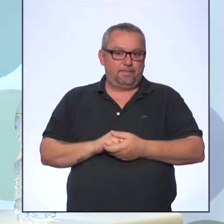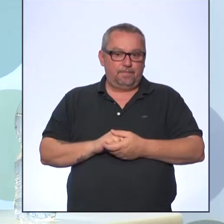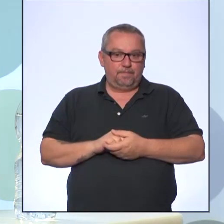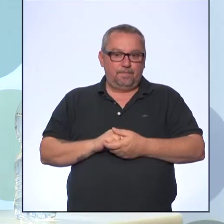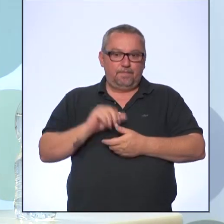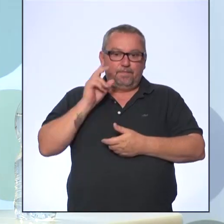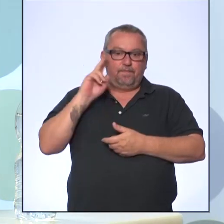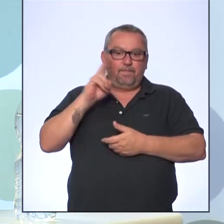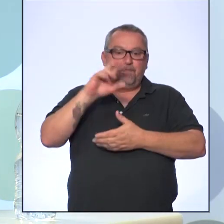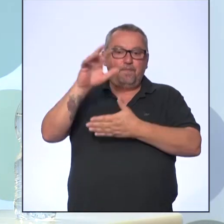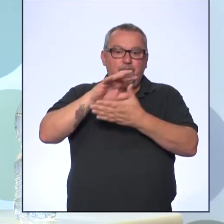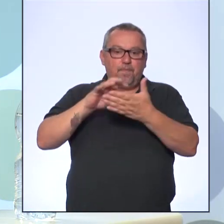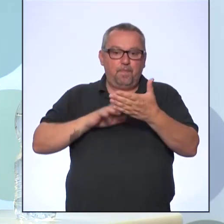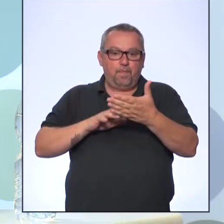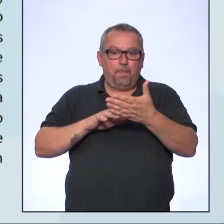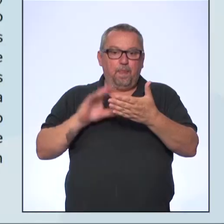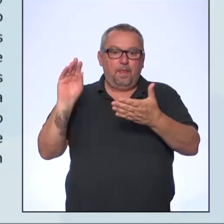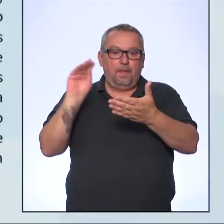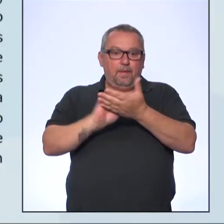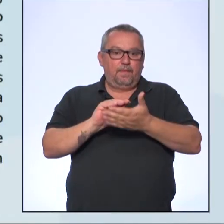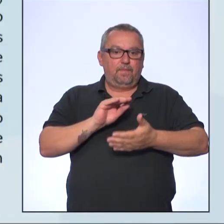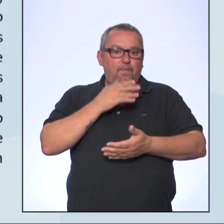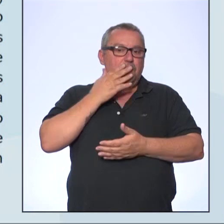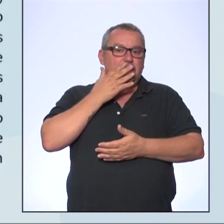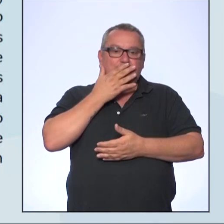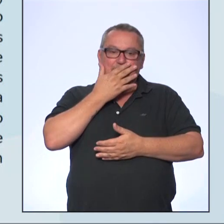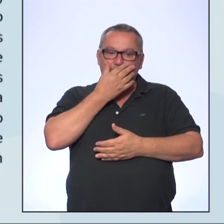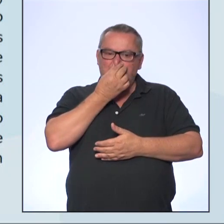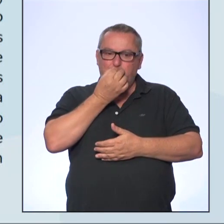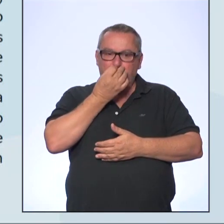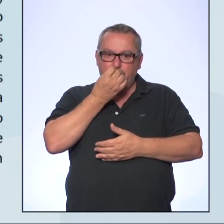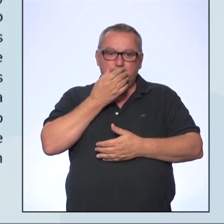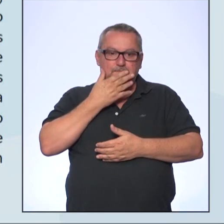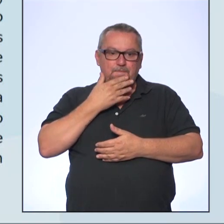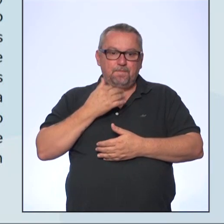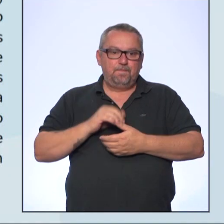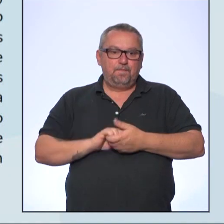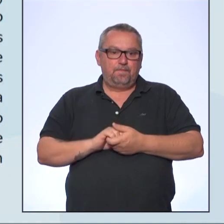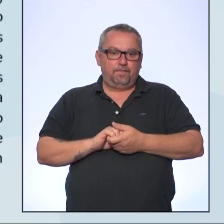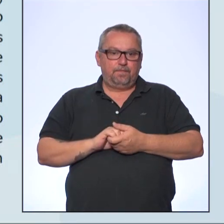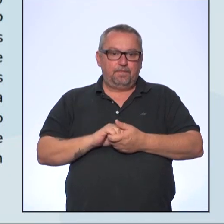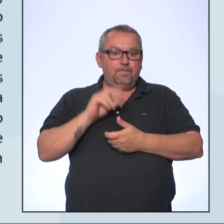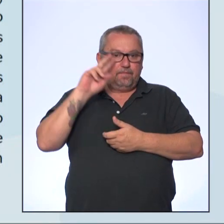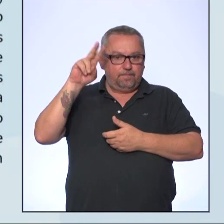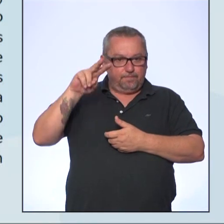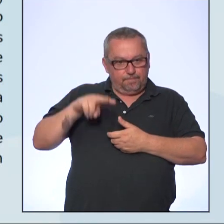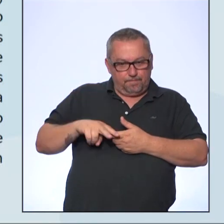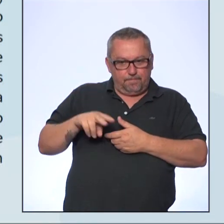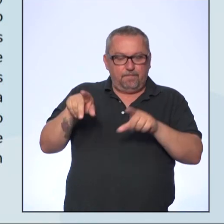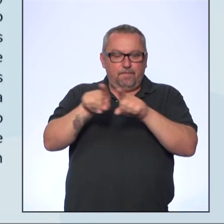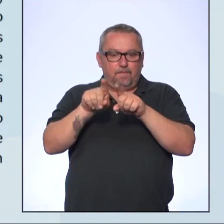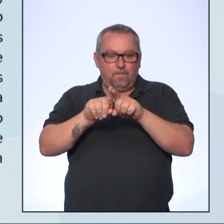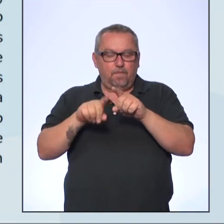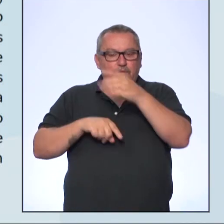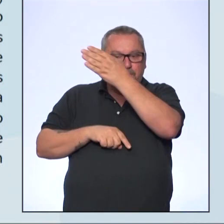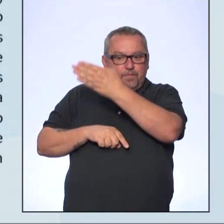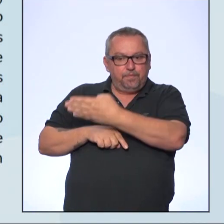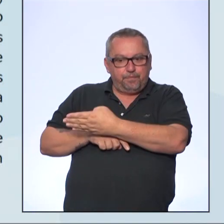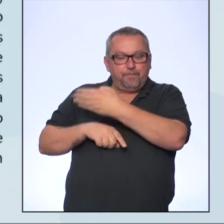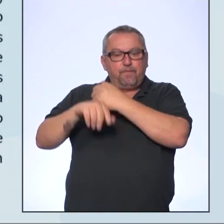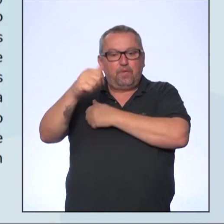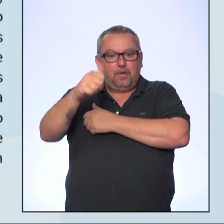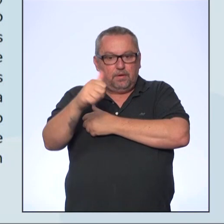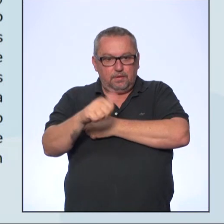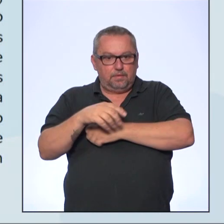Vamos ler um textinho, então, sobre isso? Coloca na tela, pessoal. Vamos lá. Então, vou ler para vocês, para a gente analisar um pouquinho sobre